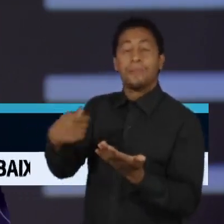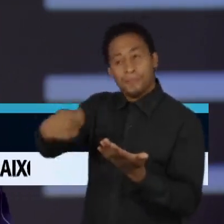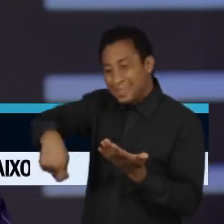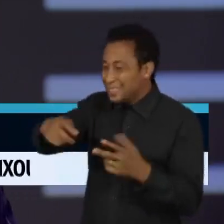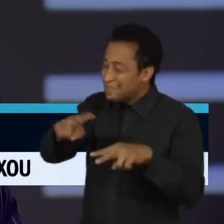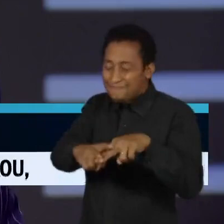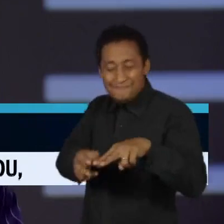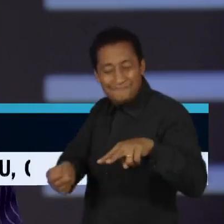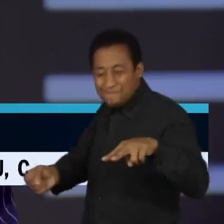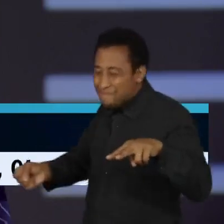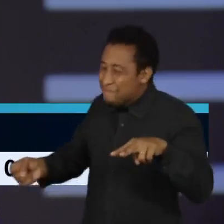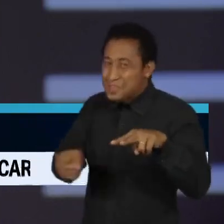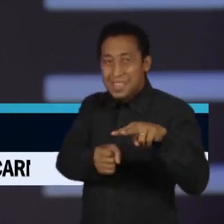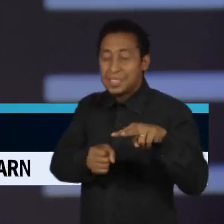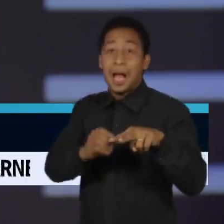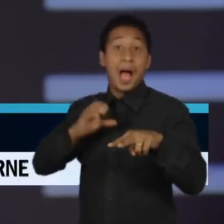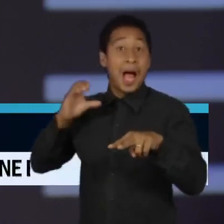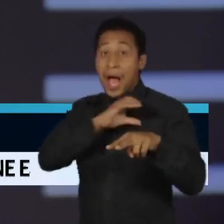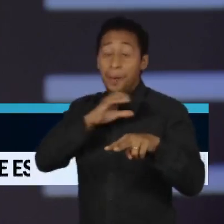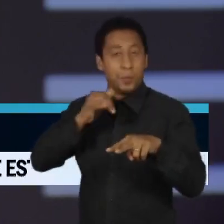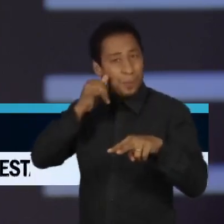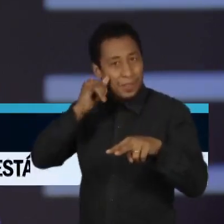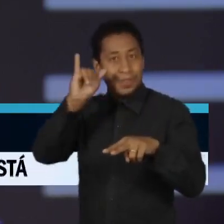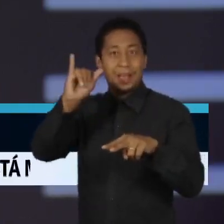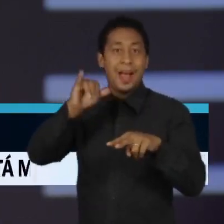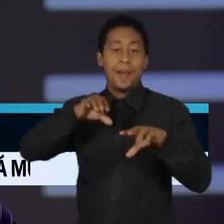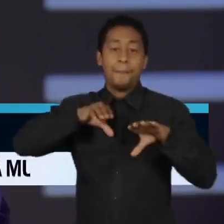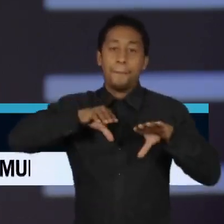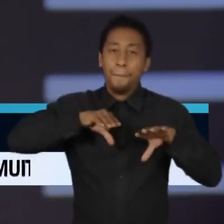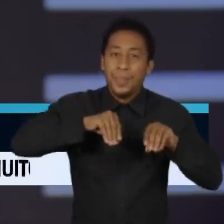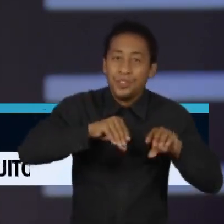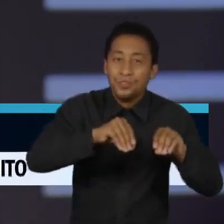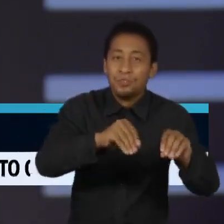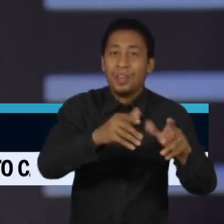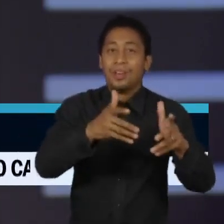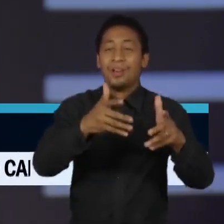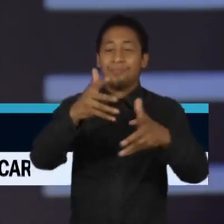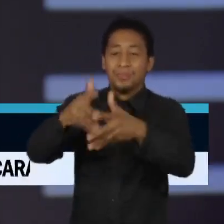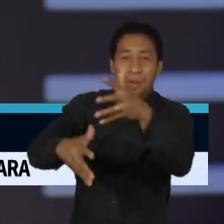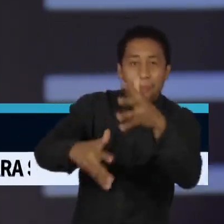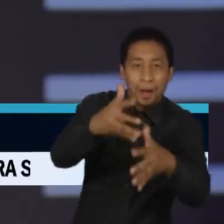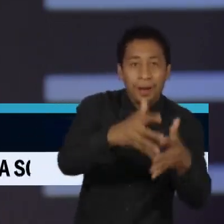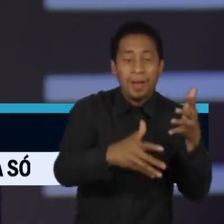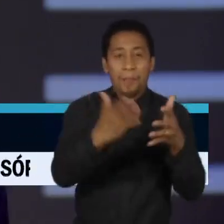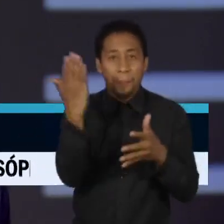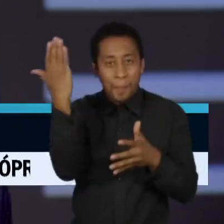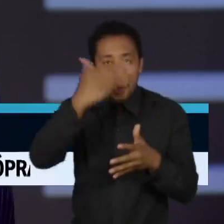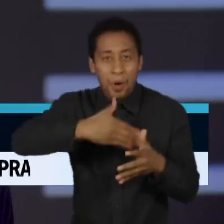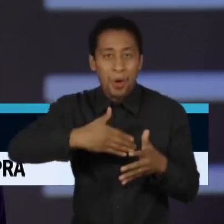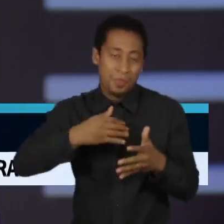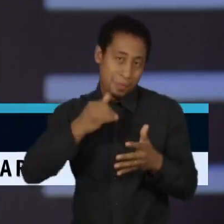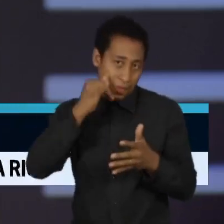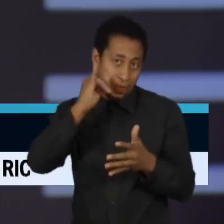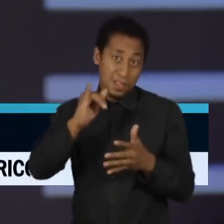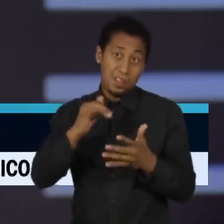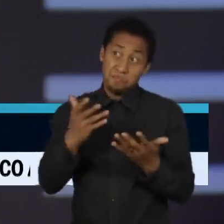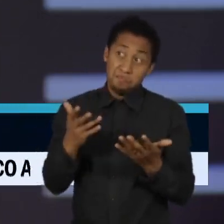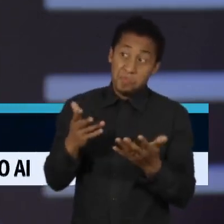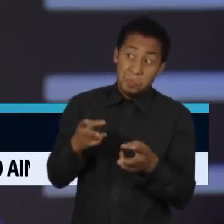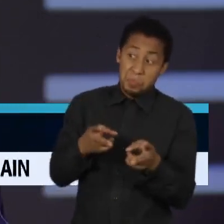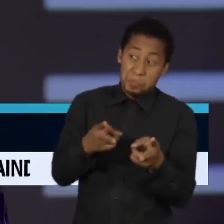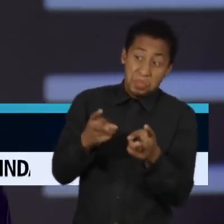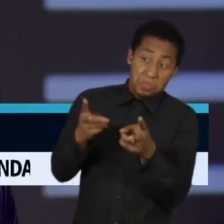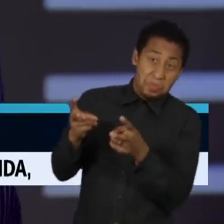de uma condenação para não interferir em provas, para não frustrar a aplicação da lei penal. A gente não tem visto